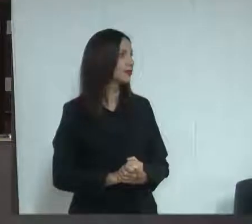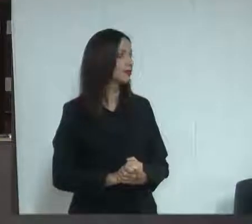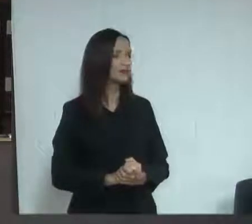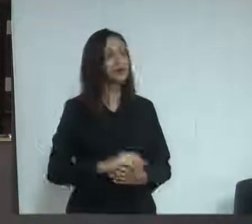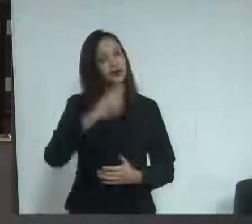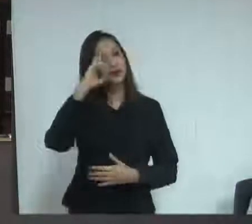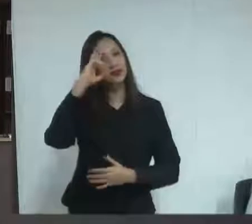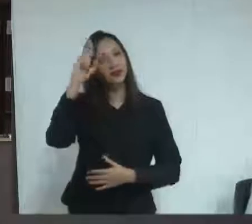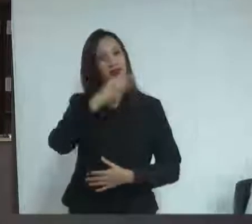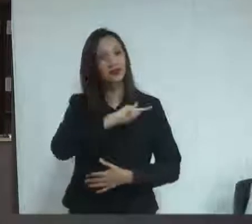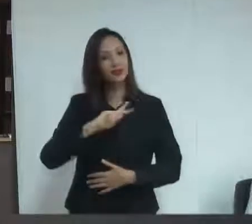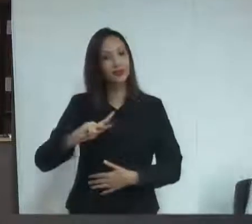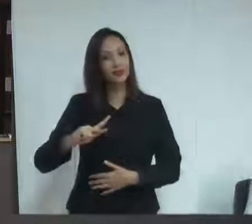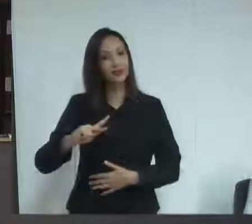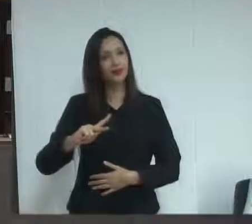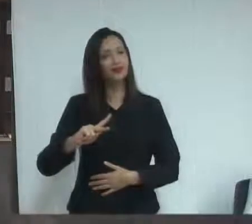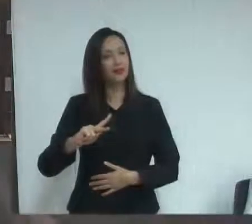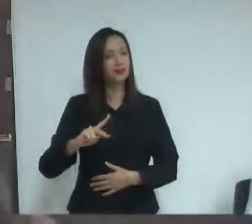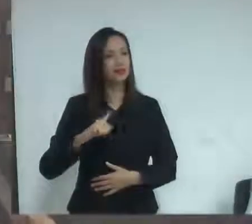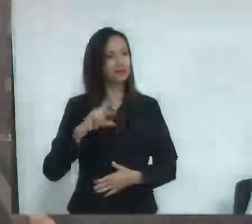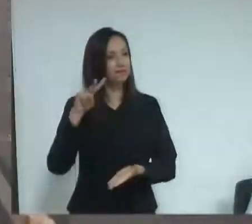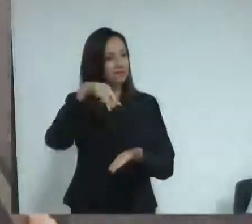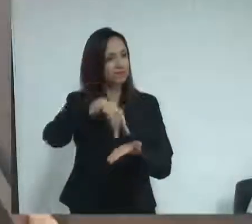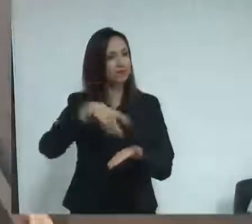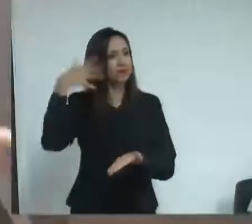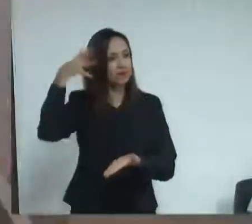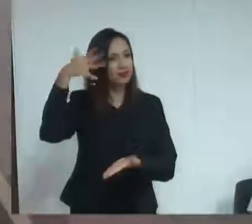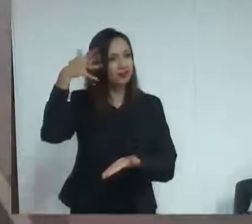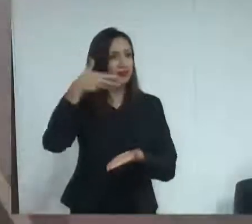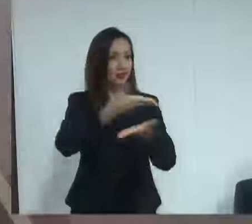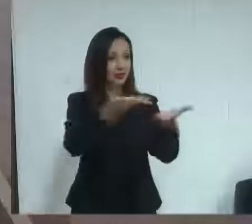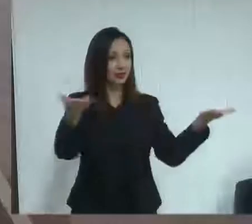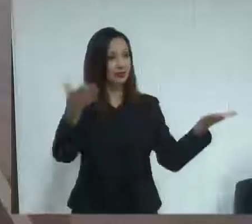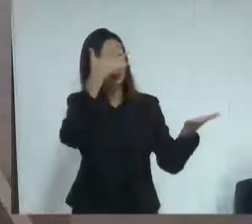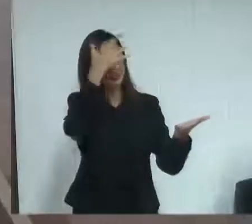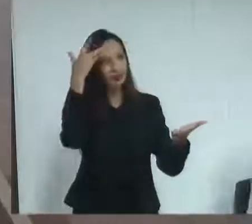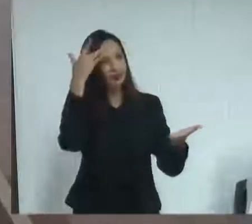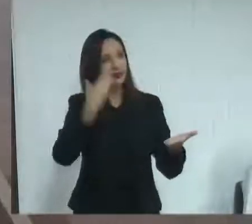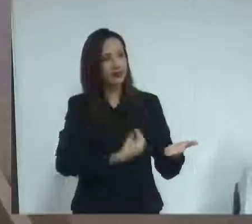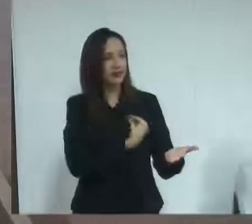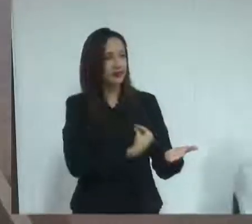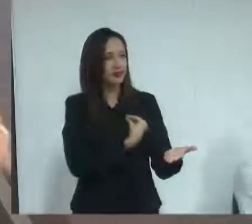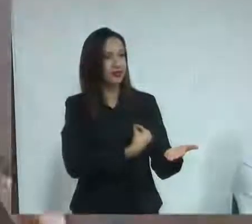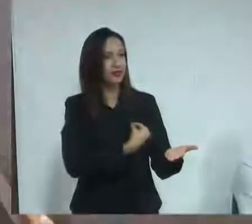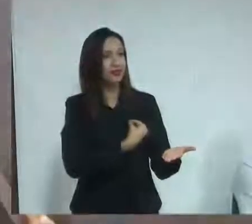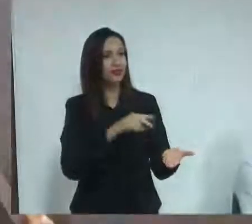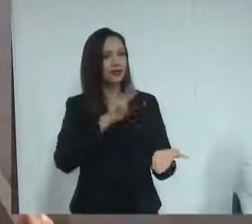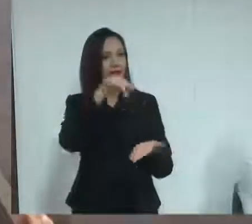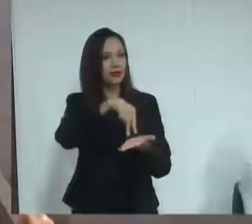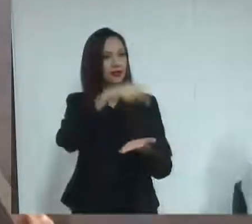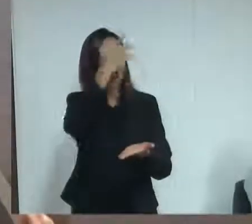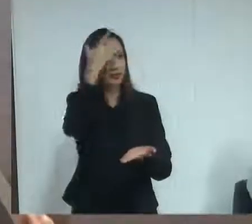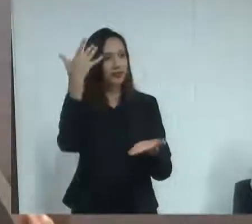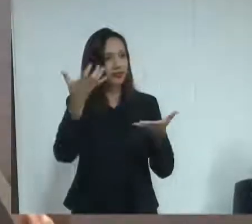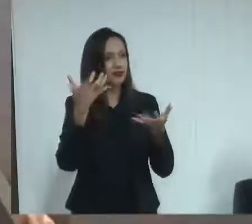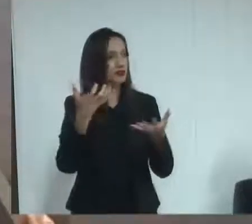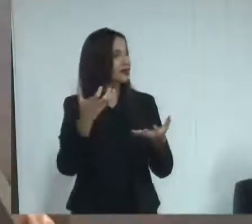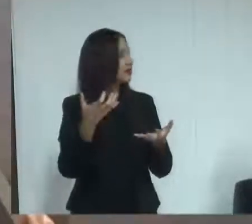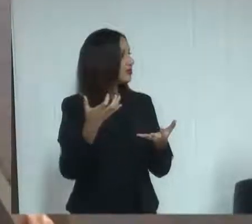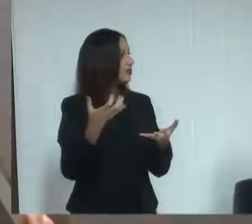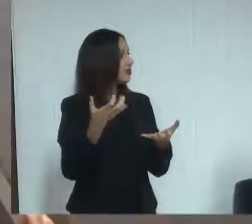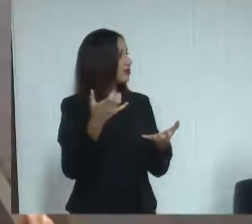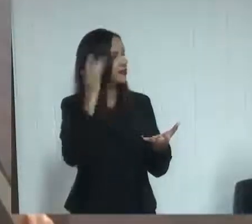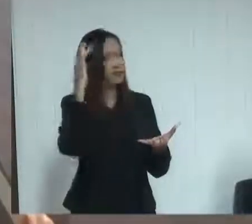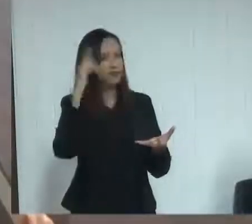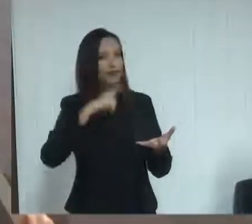Senhor presidente, eu venho a esse plenário, aos vereadores, público presente, novamente, venho a esse plenário para poder, também, assim como o Marcos, penso que não